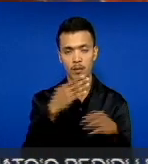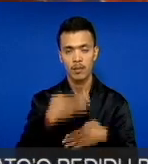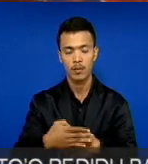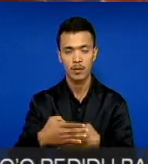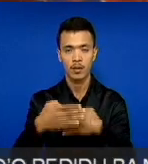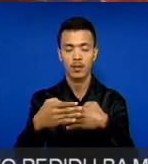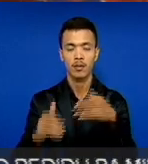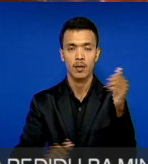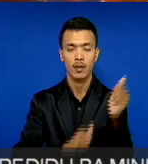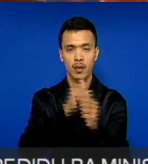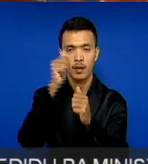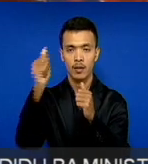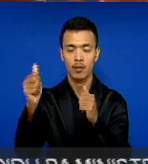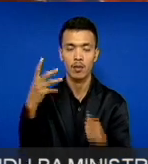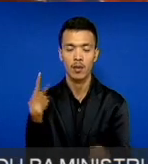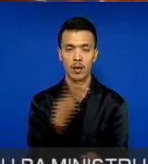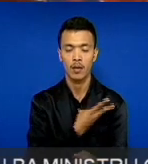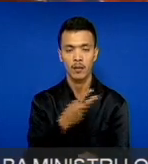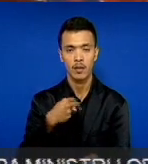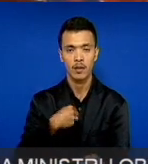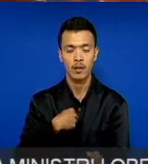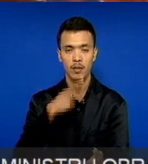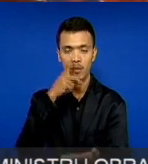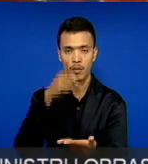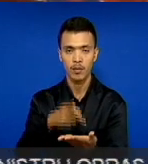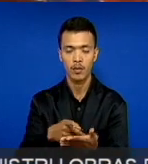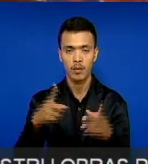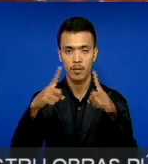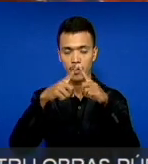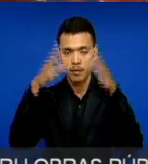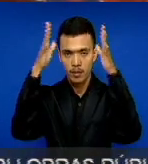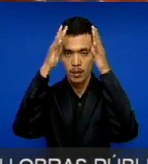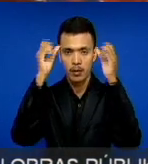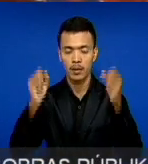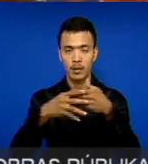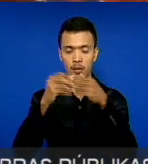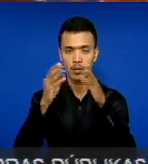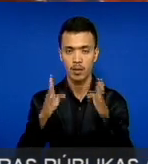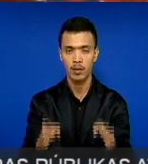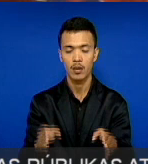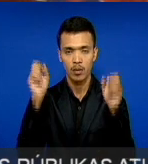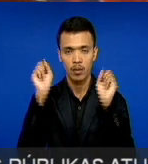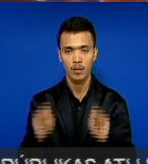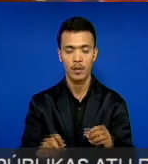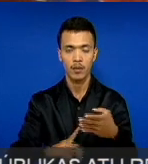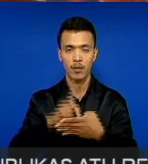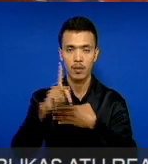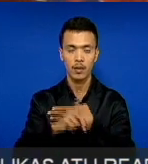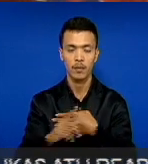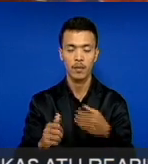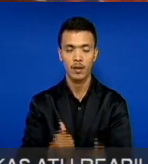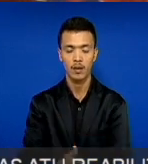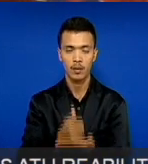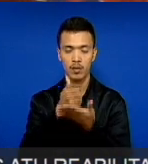minha tomos, a minha pedido para o senhor presidente da autoridade, para a possibilidade de programa, ser não a tua